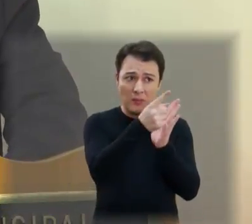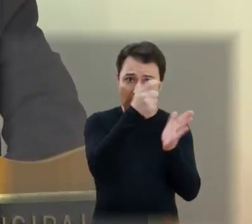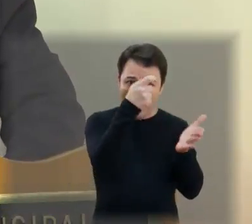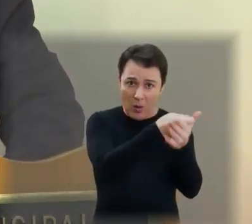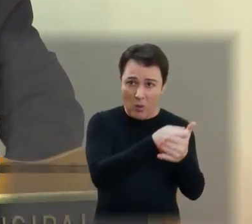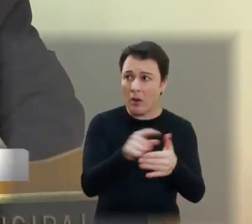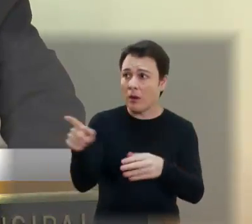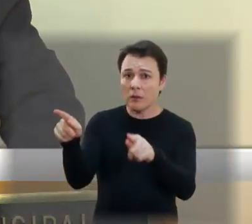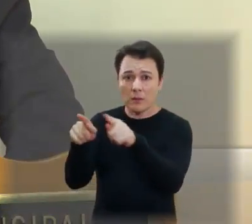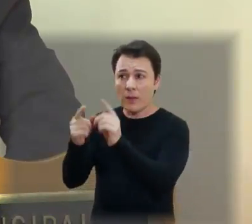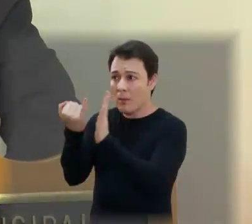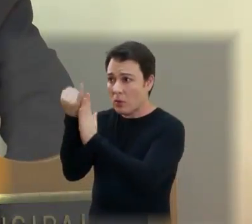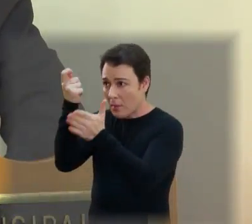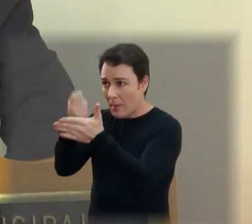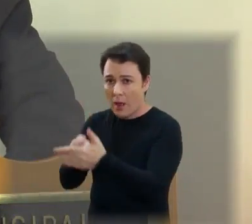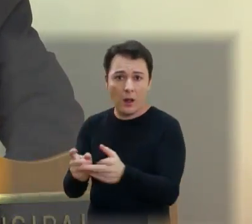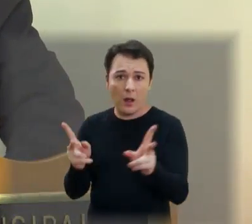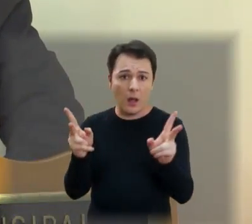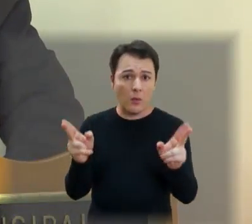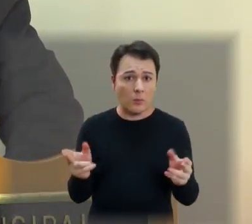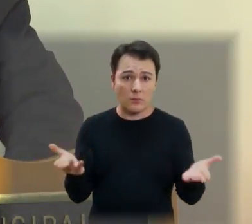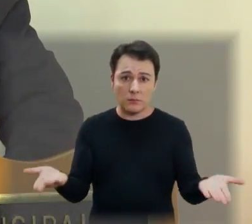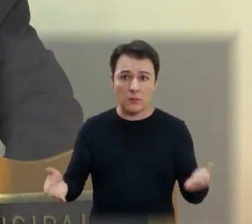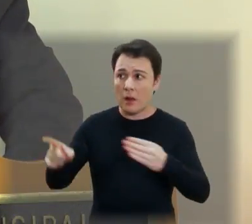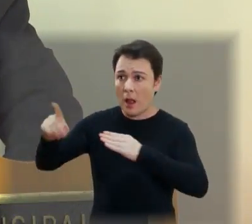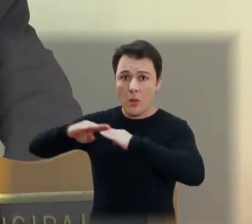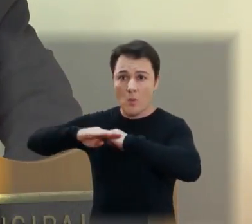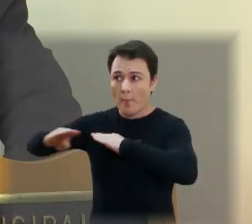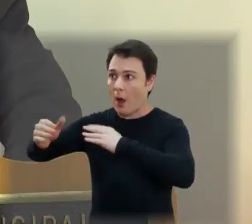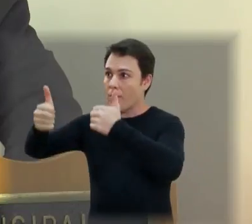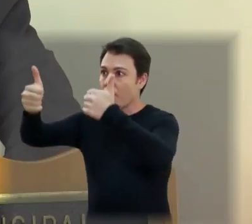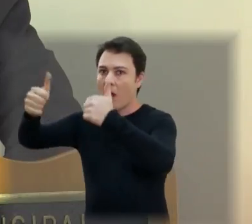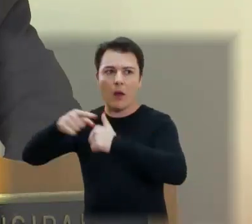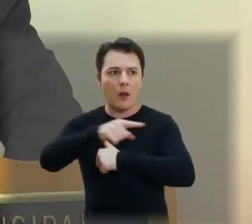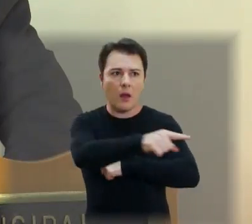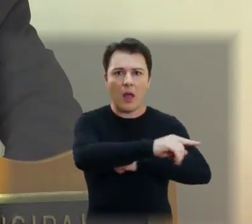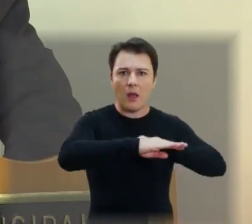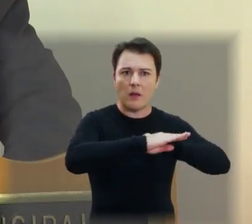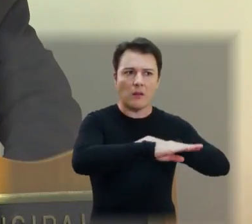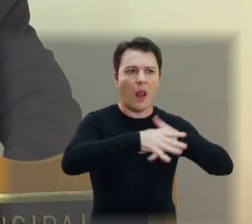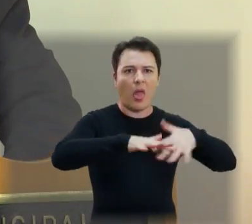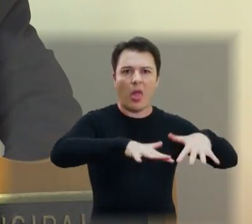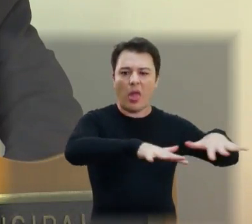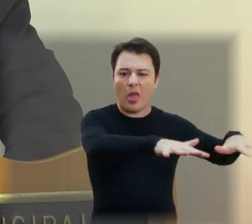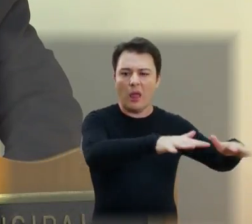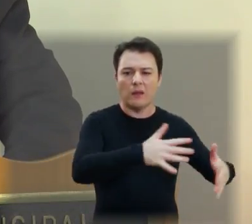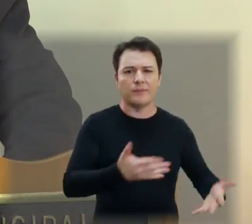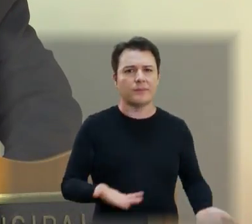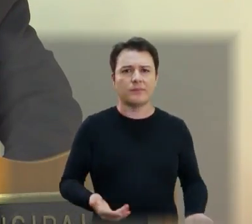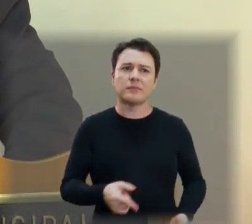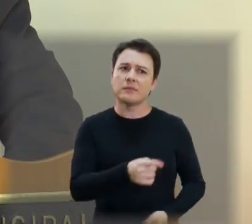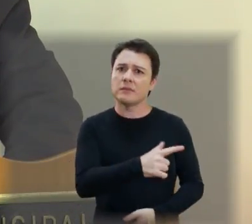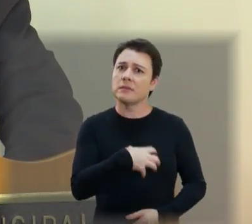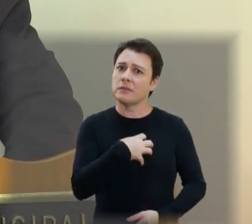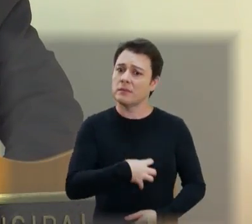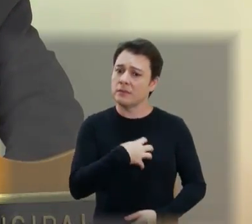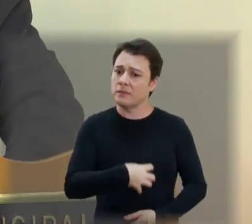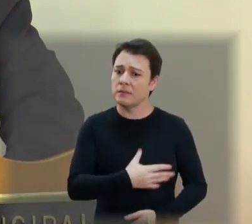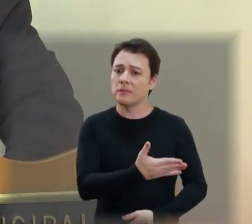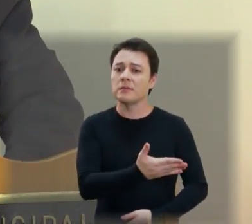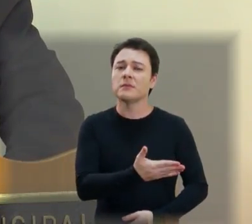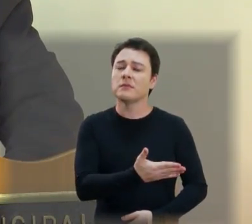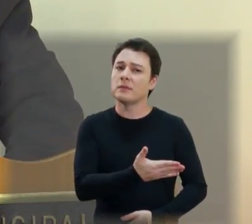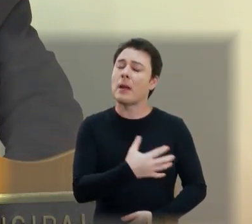pagam, os outros pagam também. O asfalto do outro está bom e dele não. E eles ficam bravos, porque imagina,